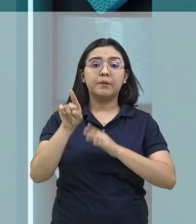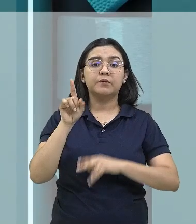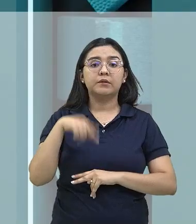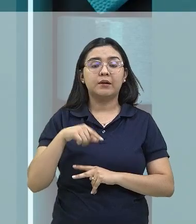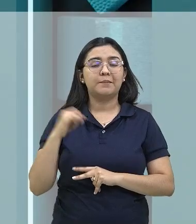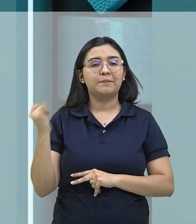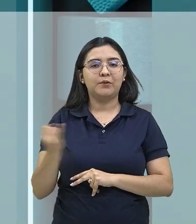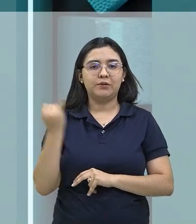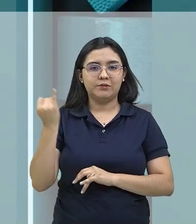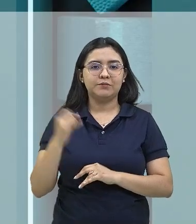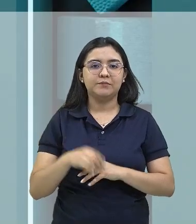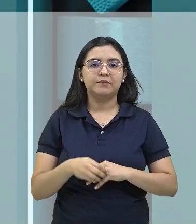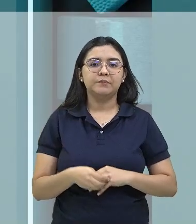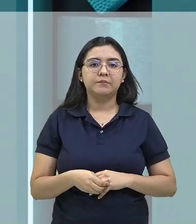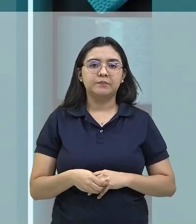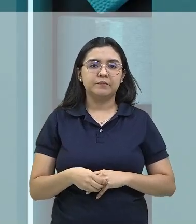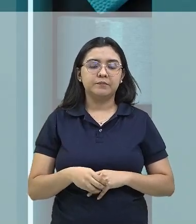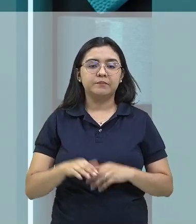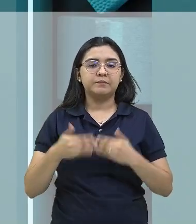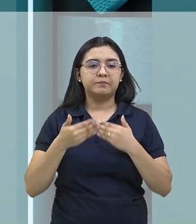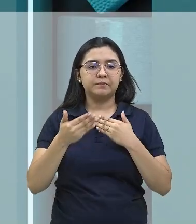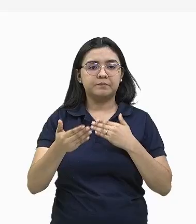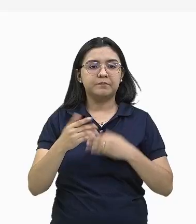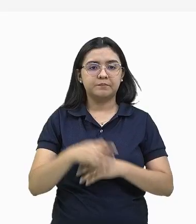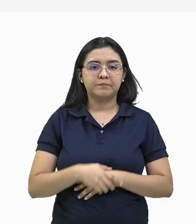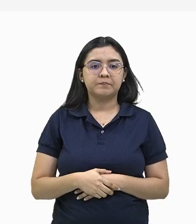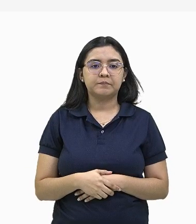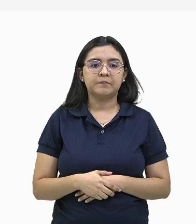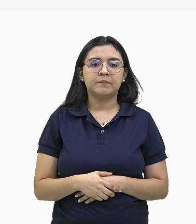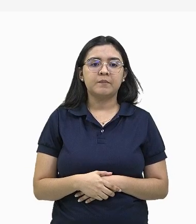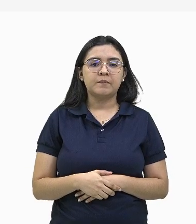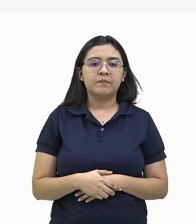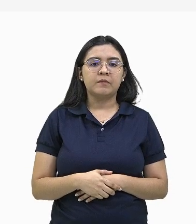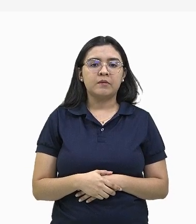muito importante. Seguindo, nós temos